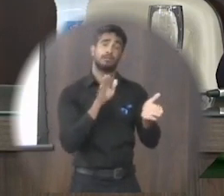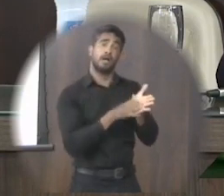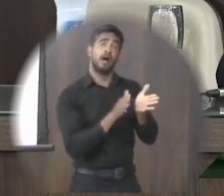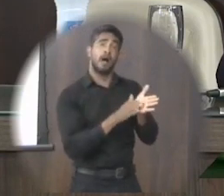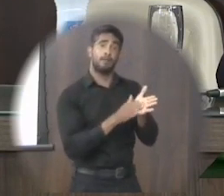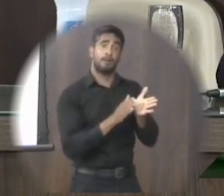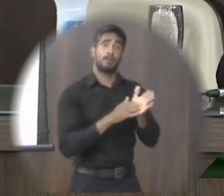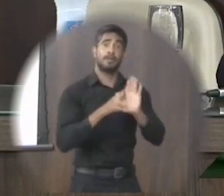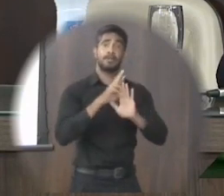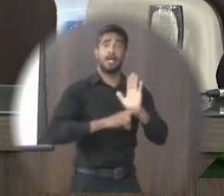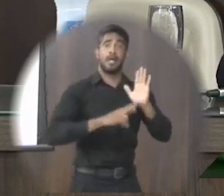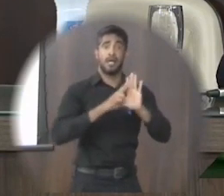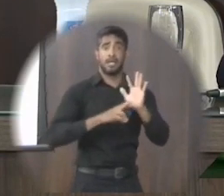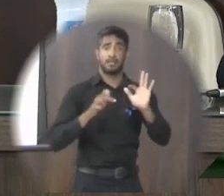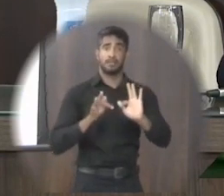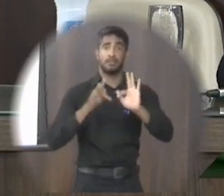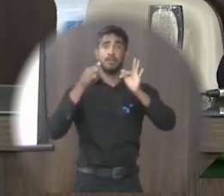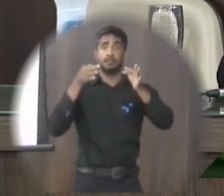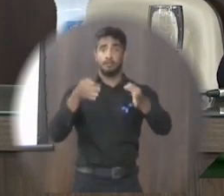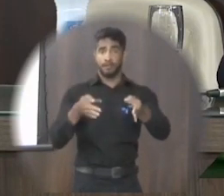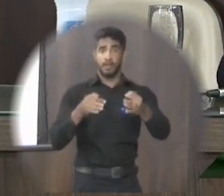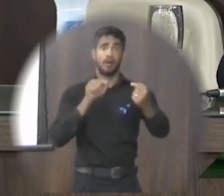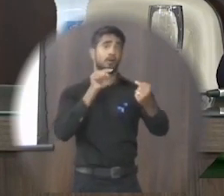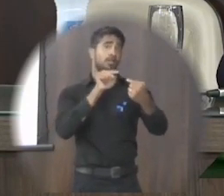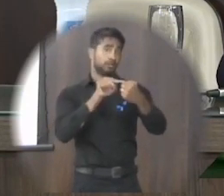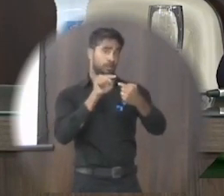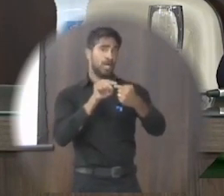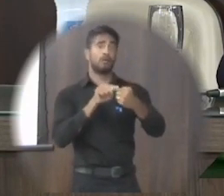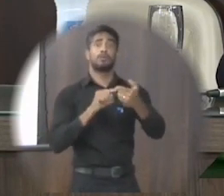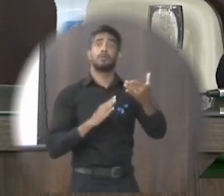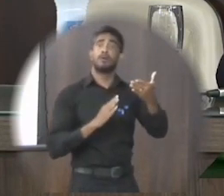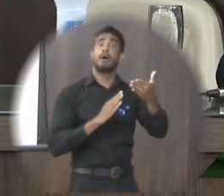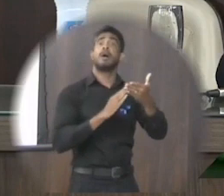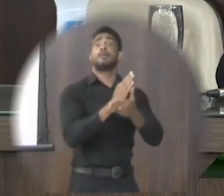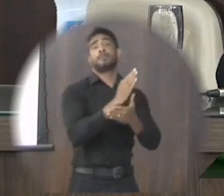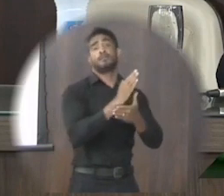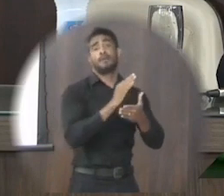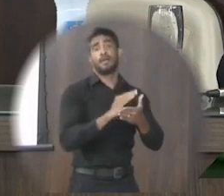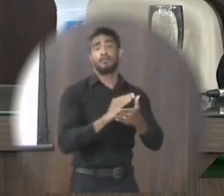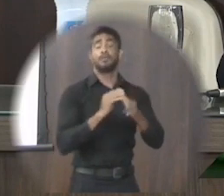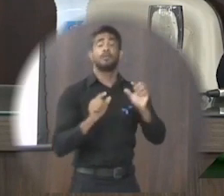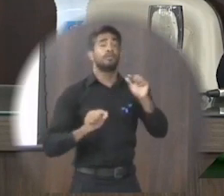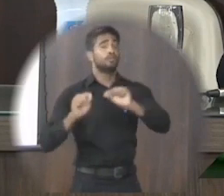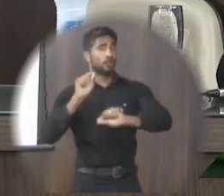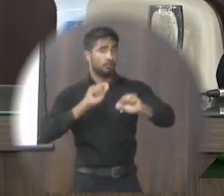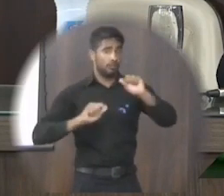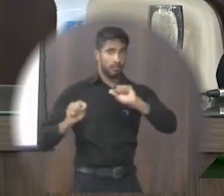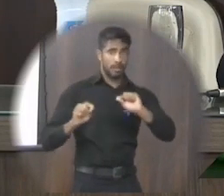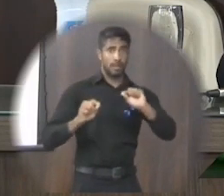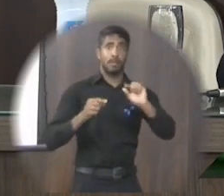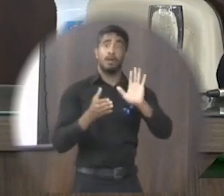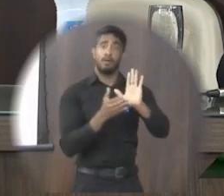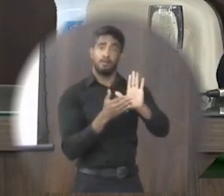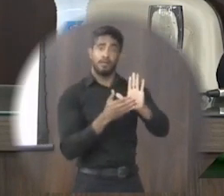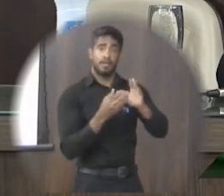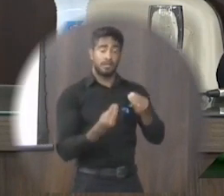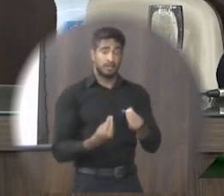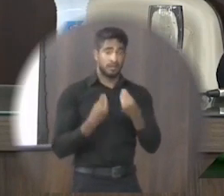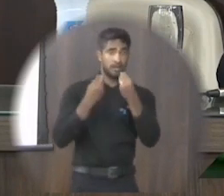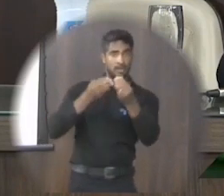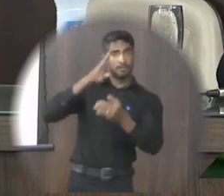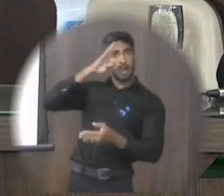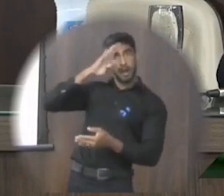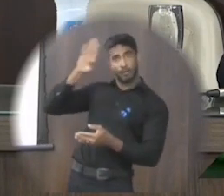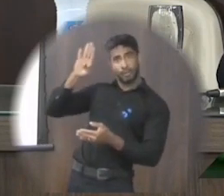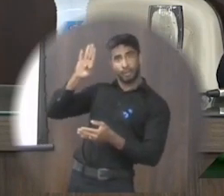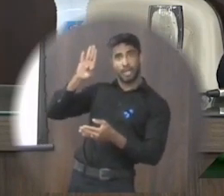proposição a seguinte redação final, que está de acordo com o aprovado, a fim de que, nesta forma, seja encaminhado